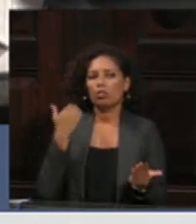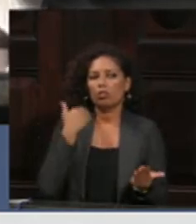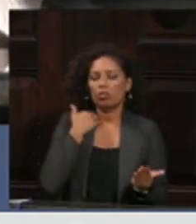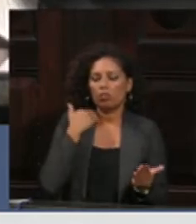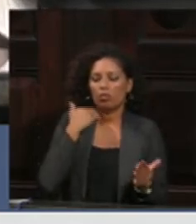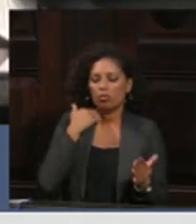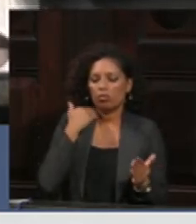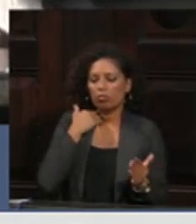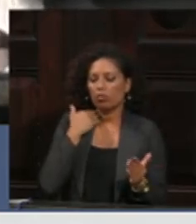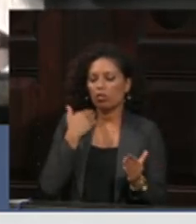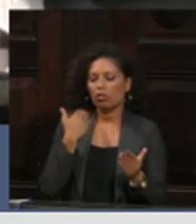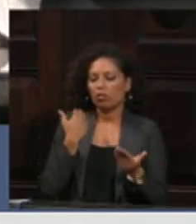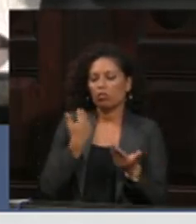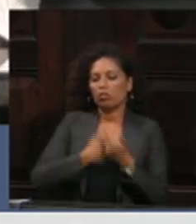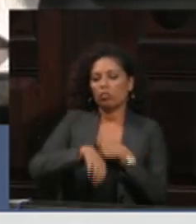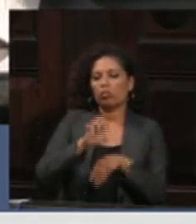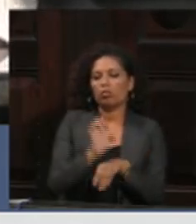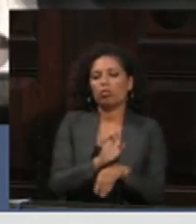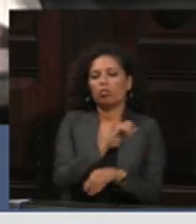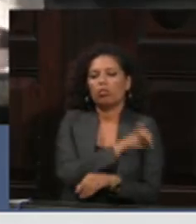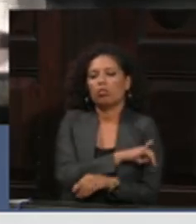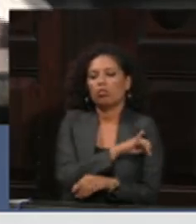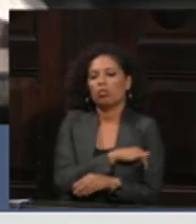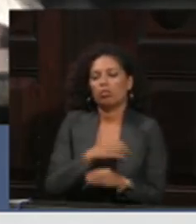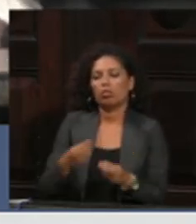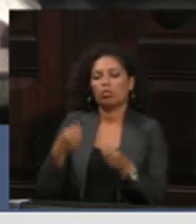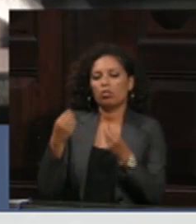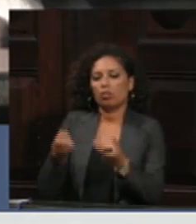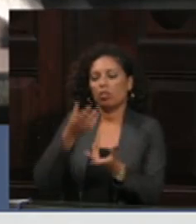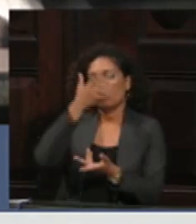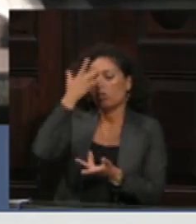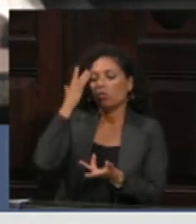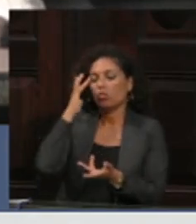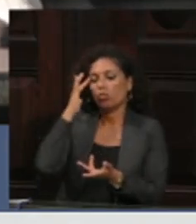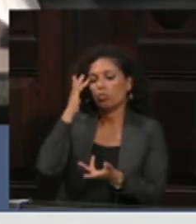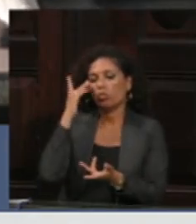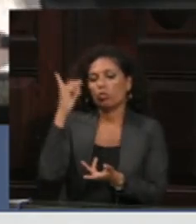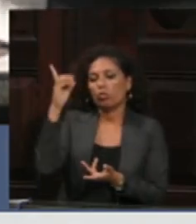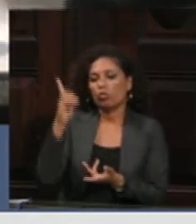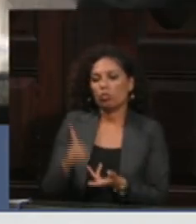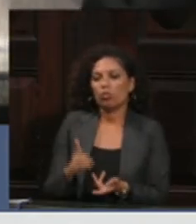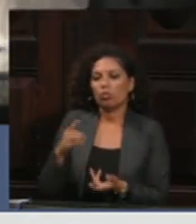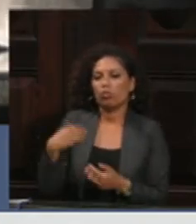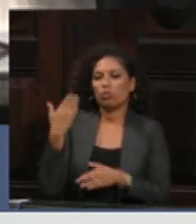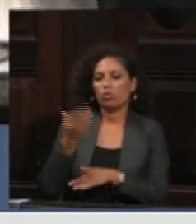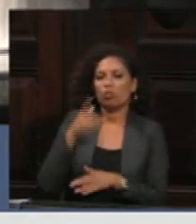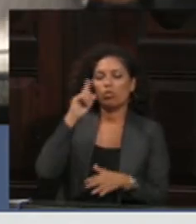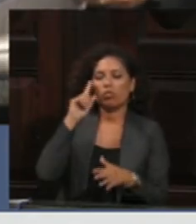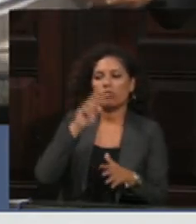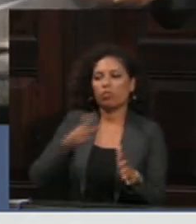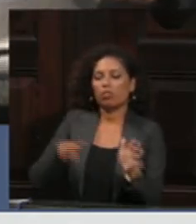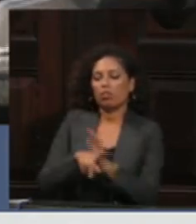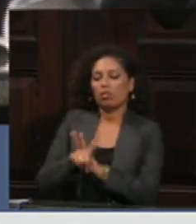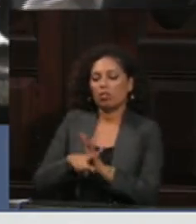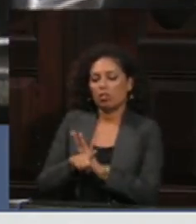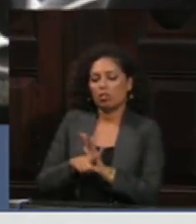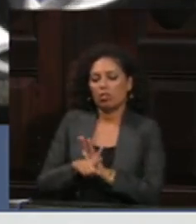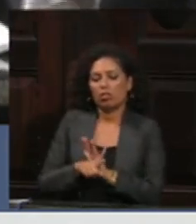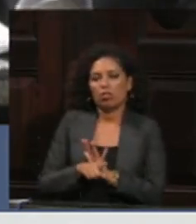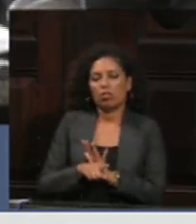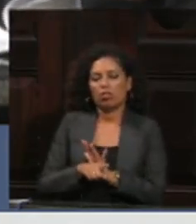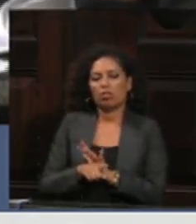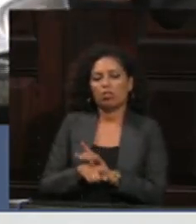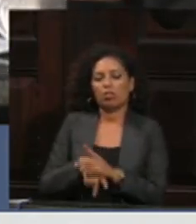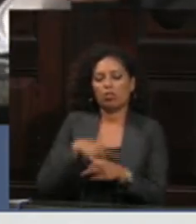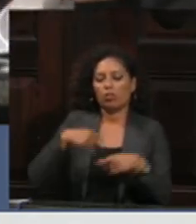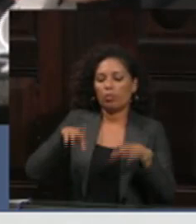do Estado do Rio de Janeiro permitam o acesso de clientes ao interior da agência quando o sistema se encontrar indisponível, fora do ar.